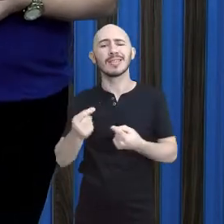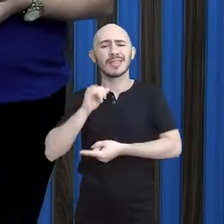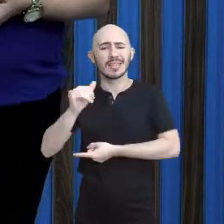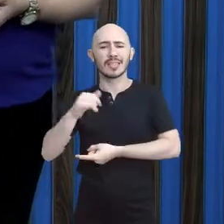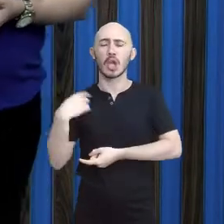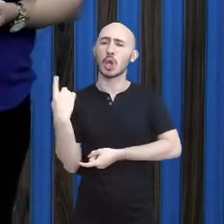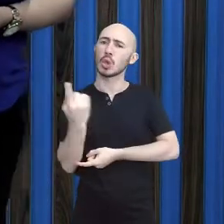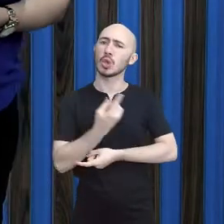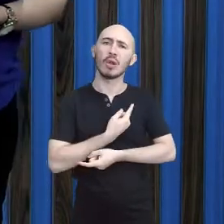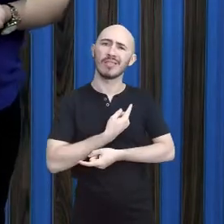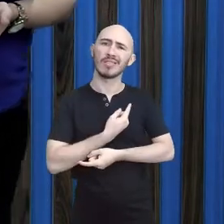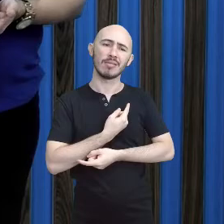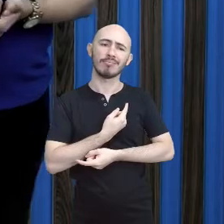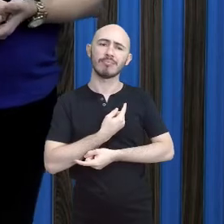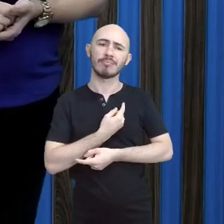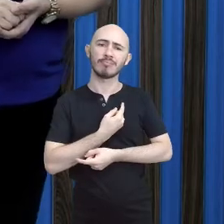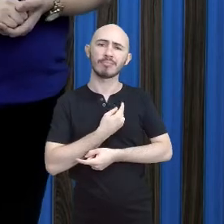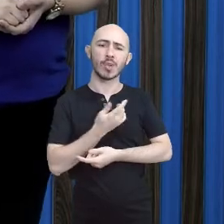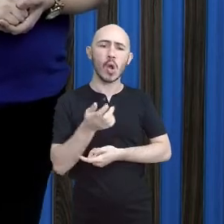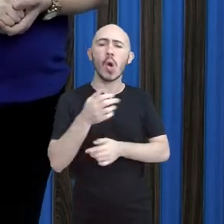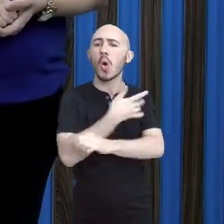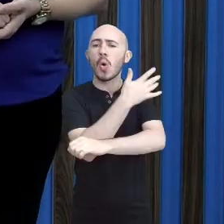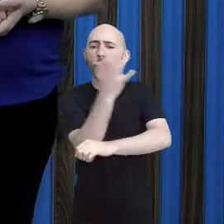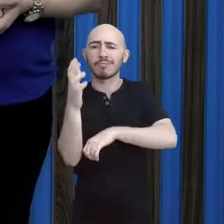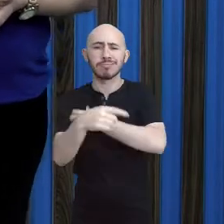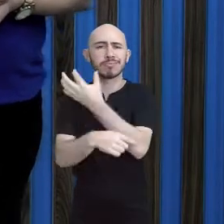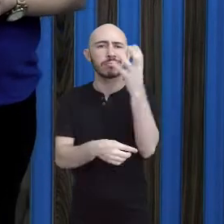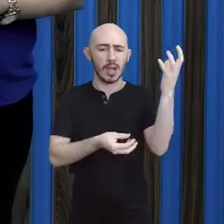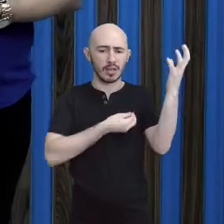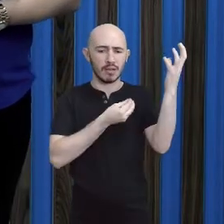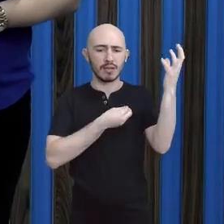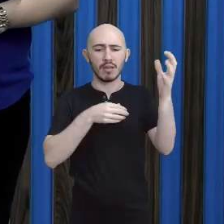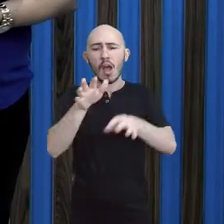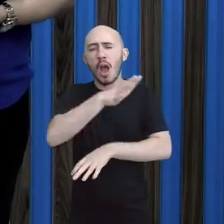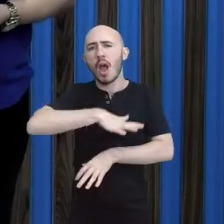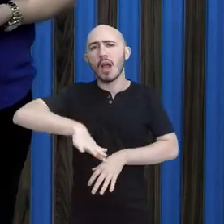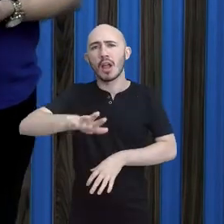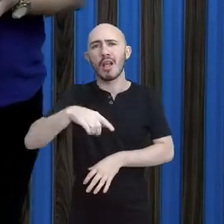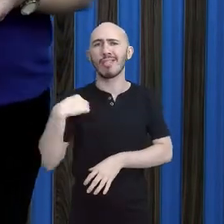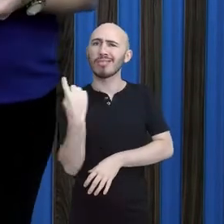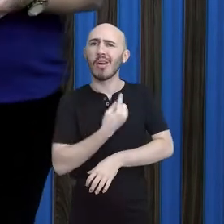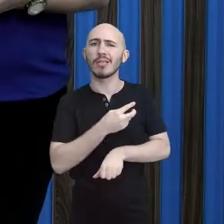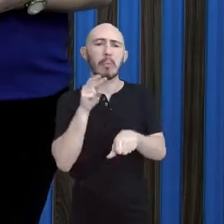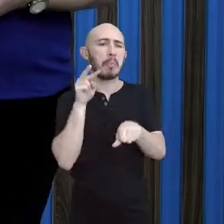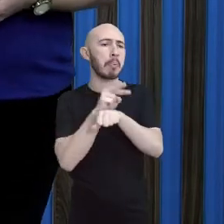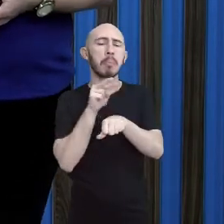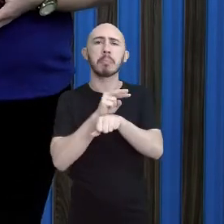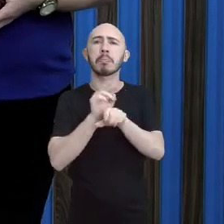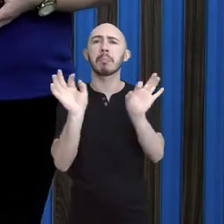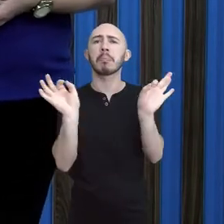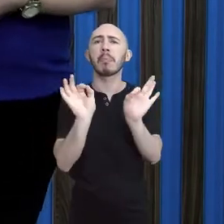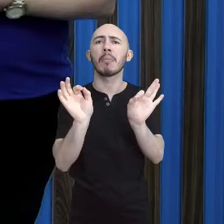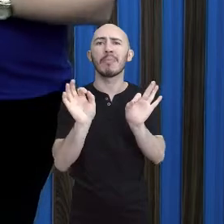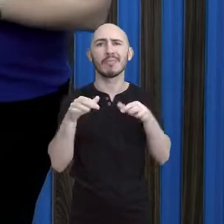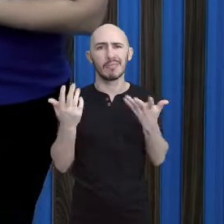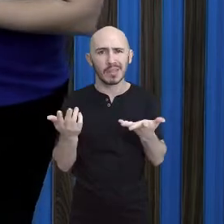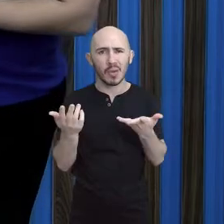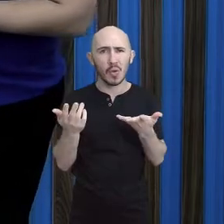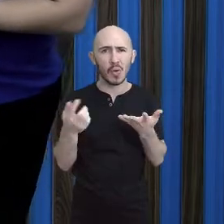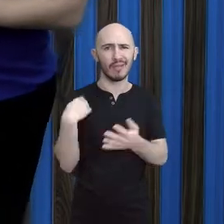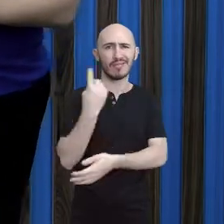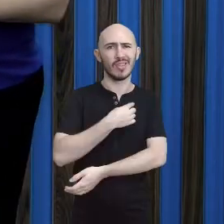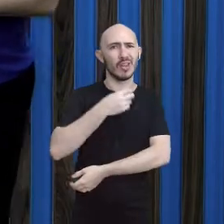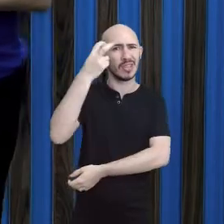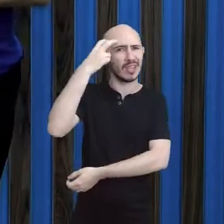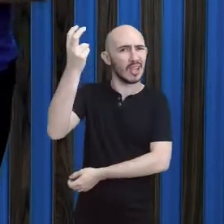cuida do próprio ambiente que vive, será que ele é tão sábio quanto ele julga ser?